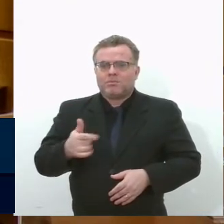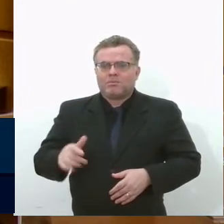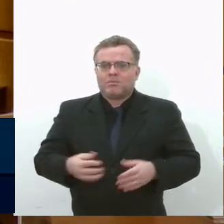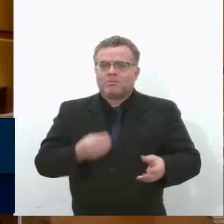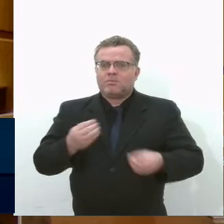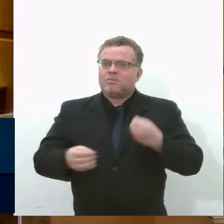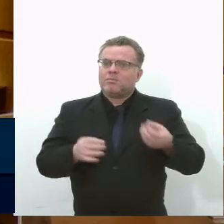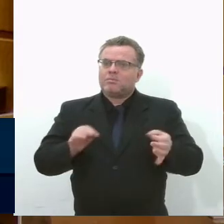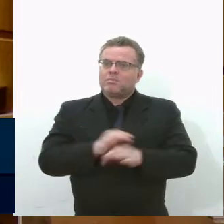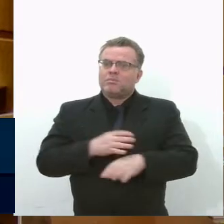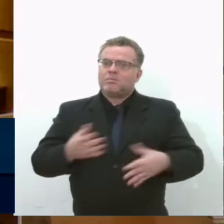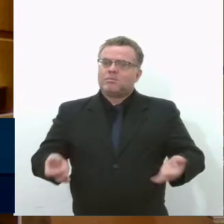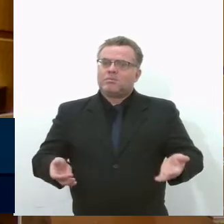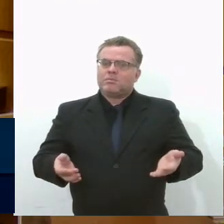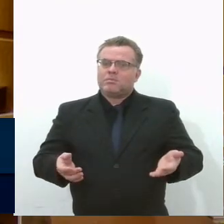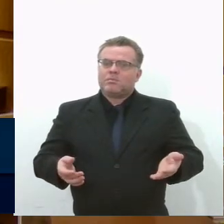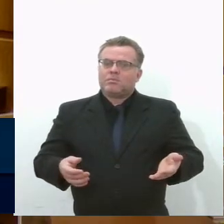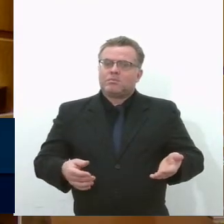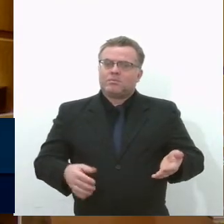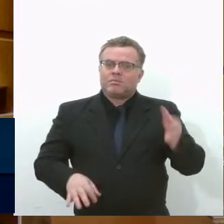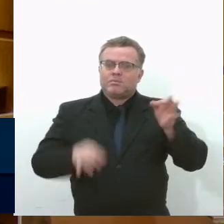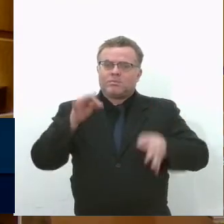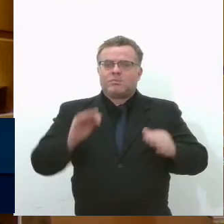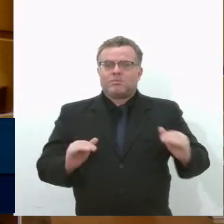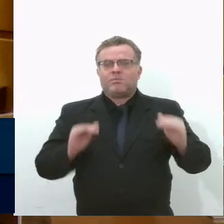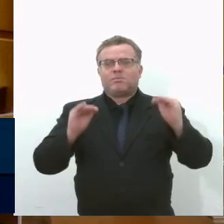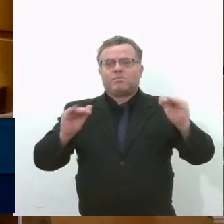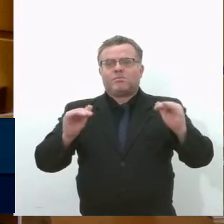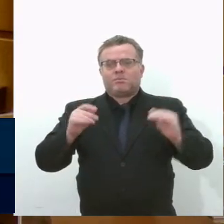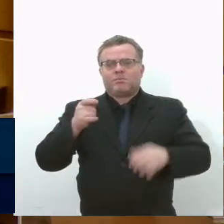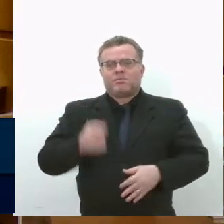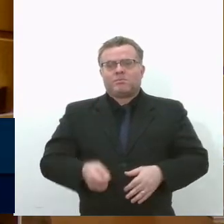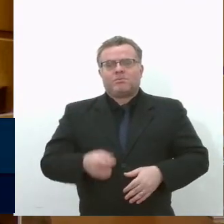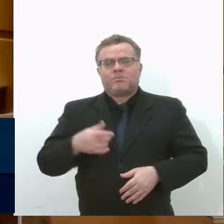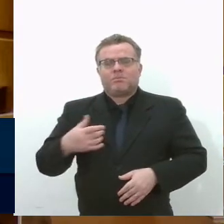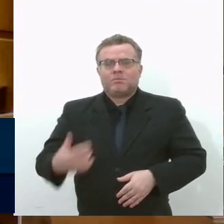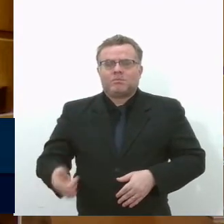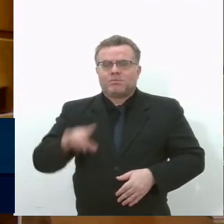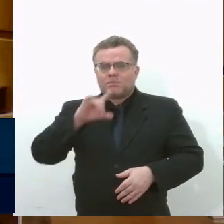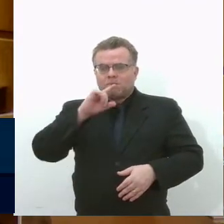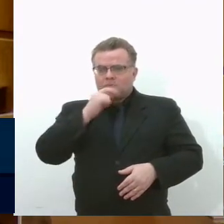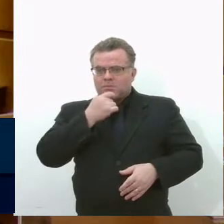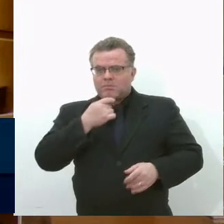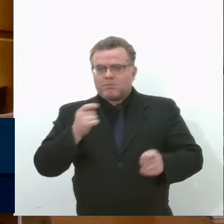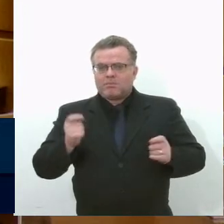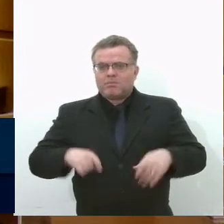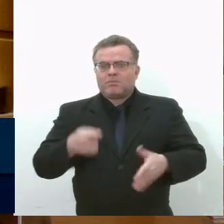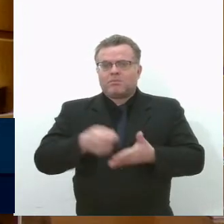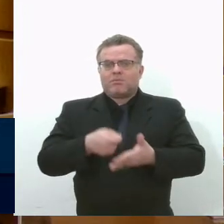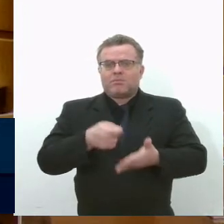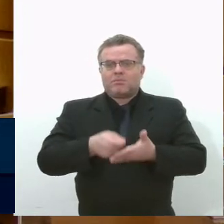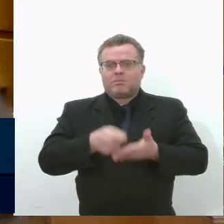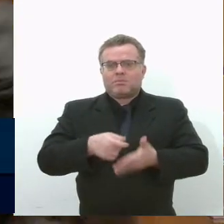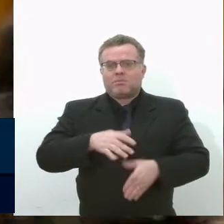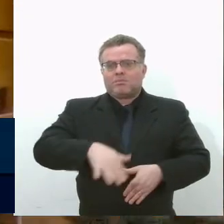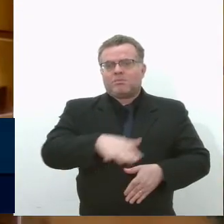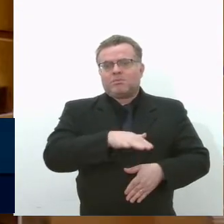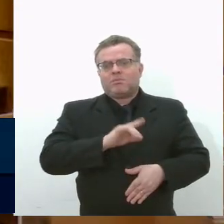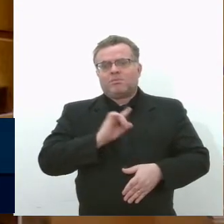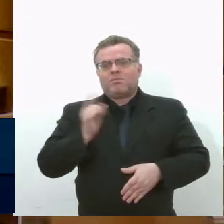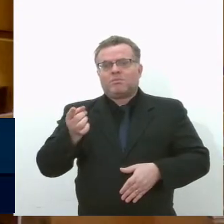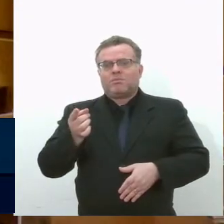O Supremo diz, deputada Maria, que Aracaju não pode cobrar IPTU nessas áreas. Não diz quem que pode